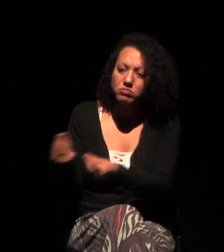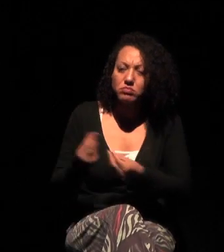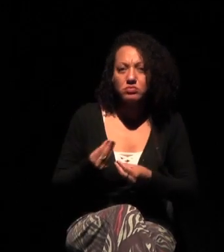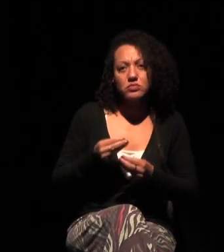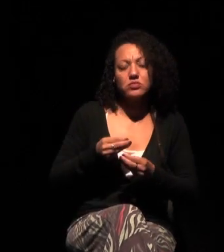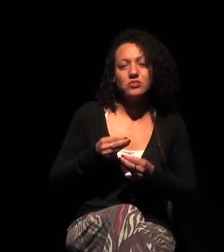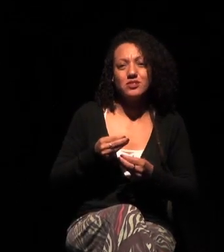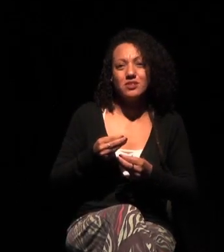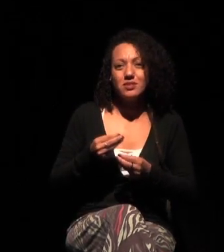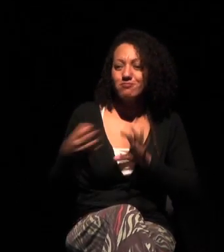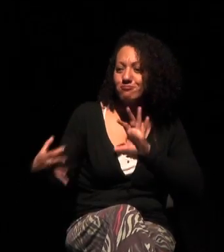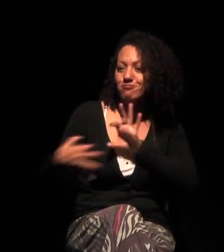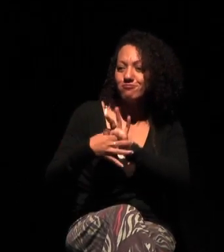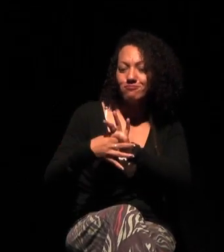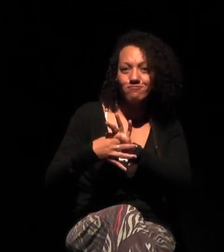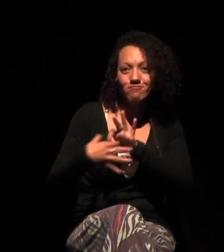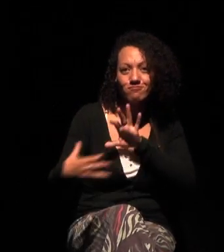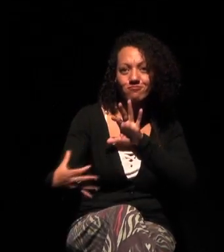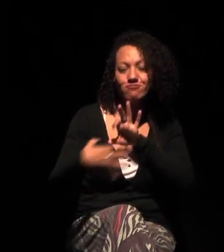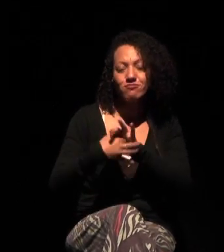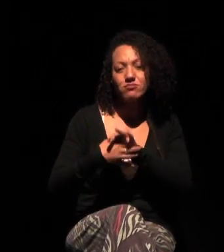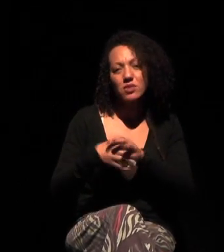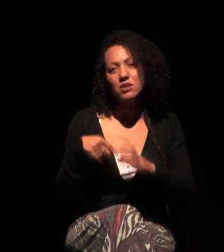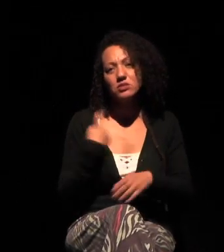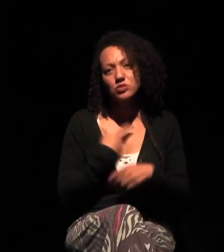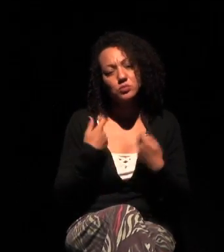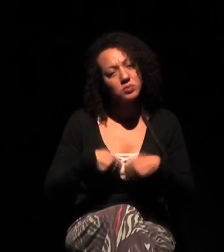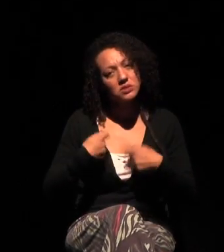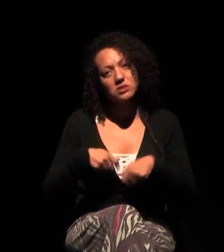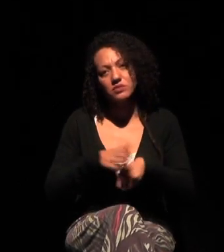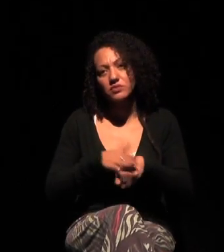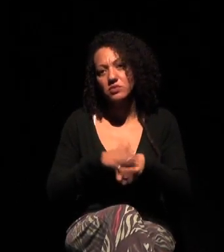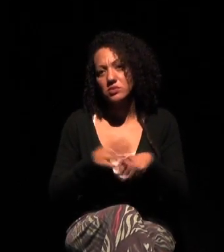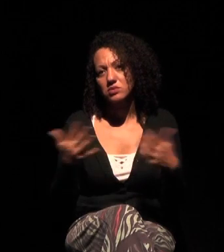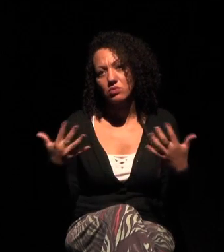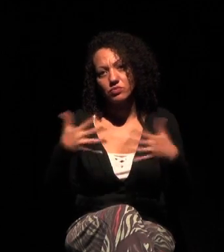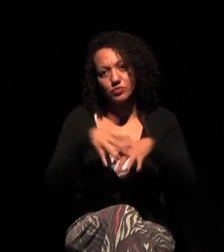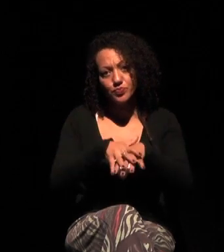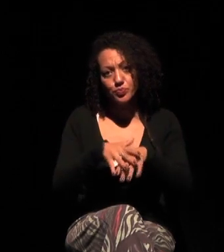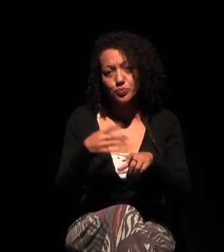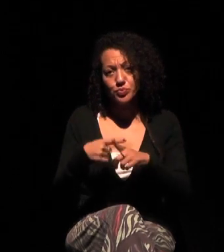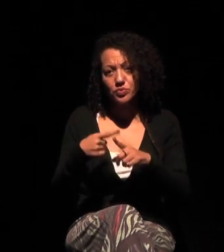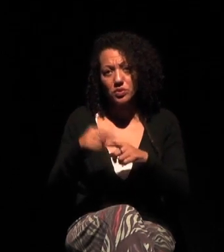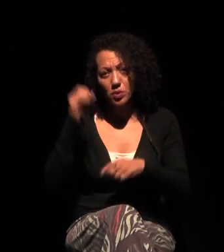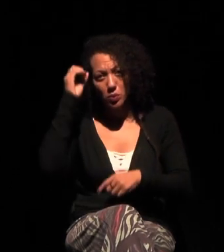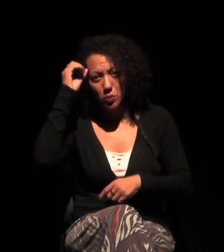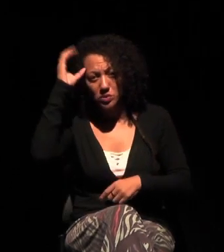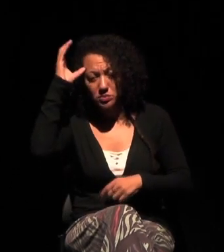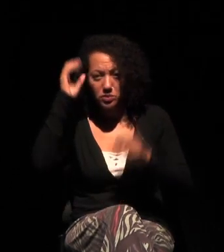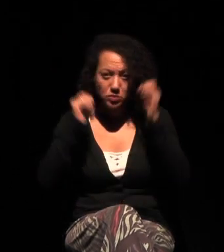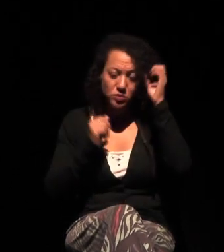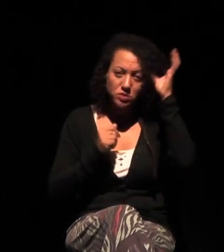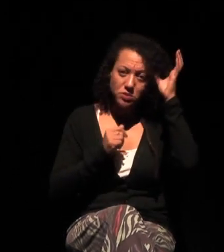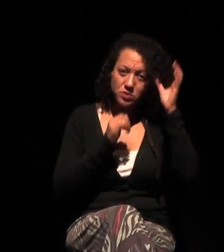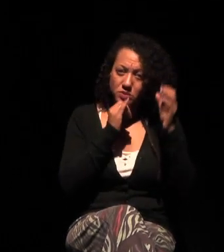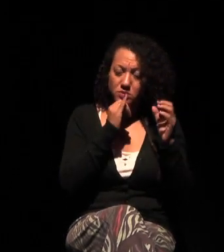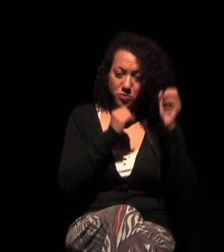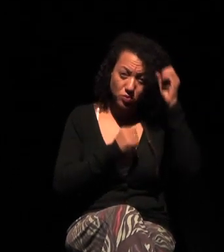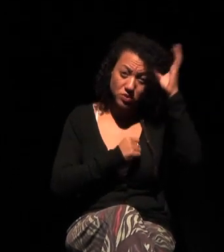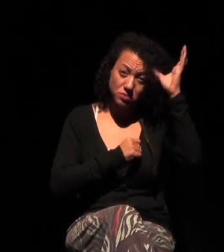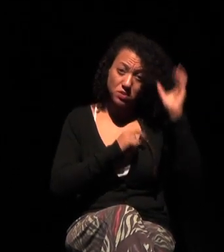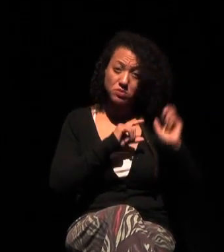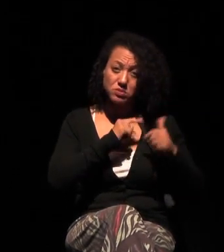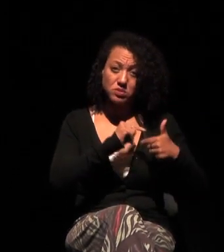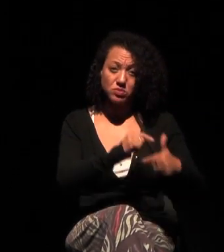temos que fazer uma convergência de algum forma entre um conhecimento tradicional que não perdeu o sentido ainda